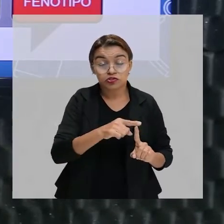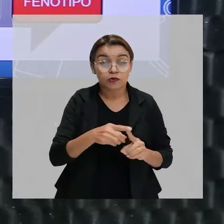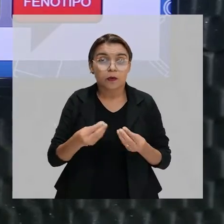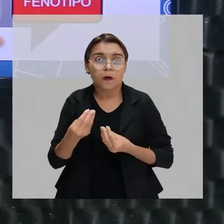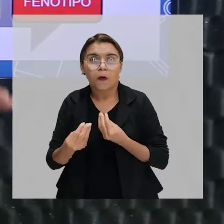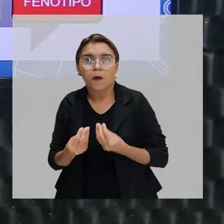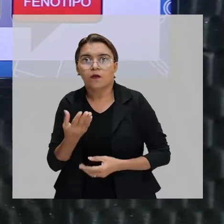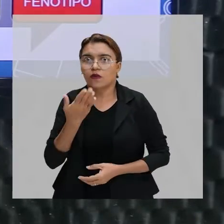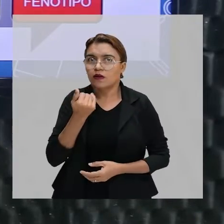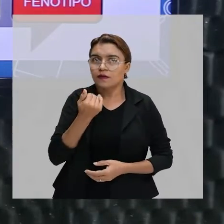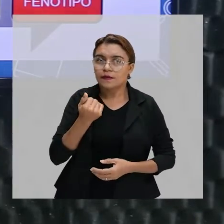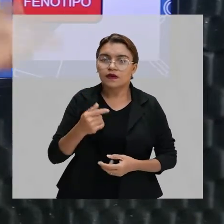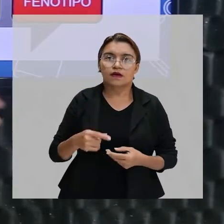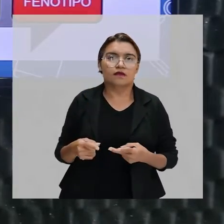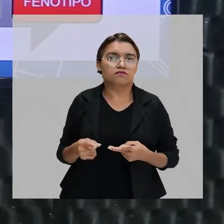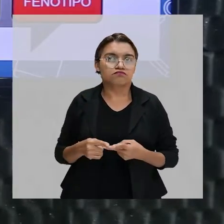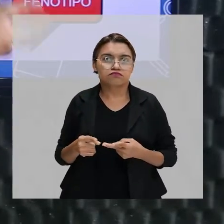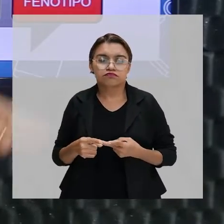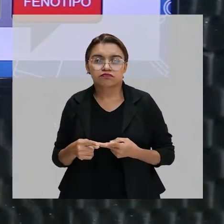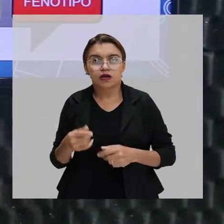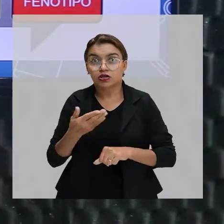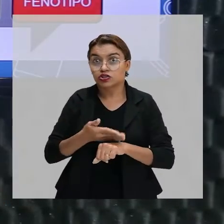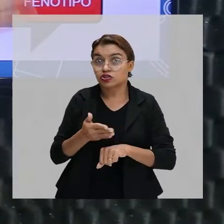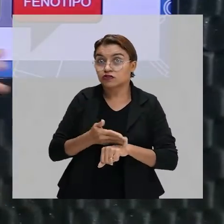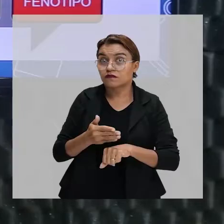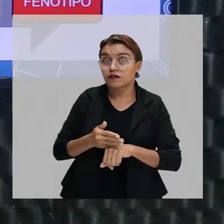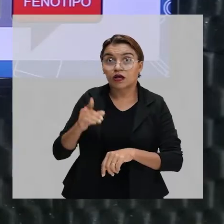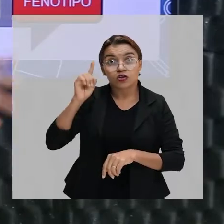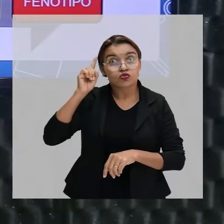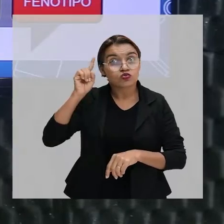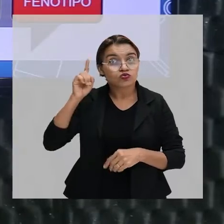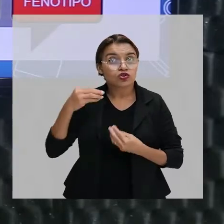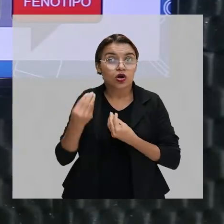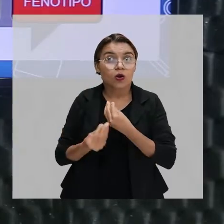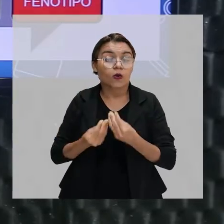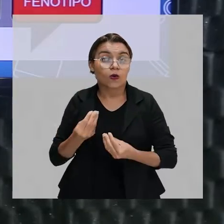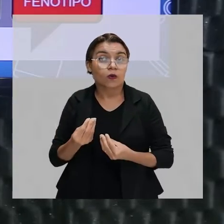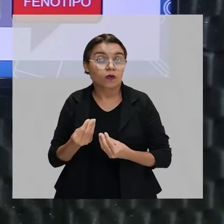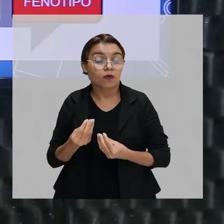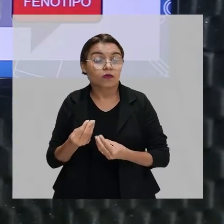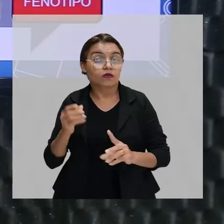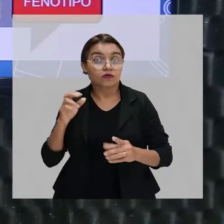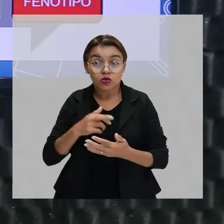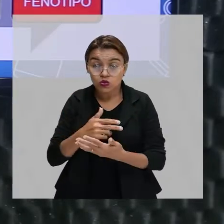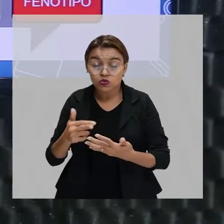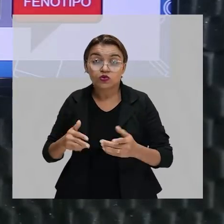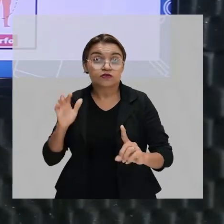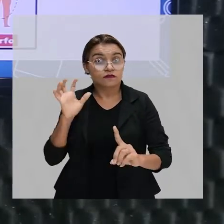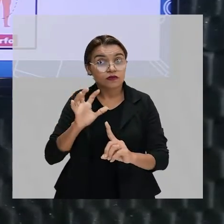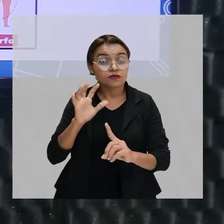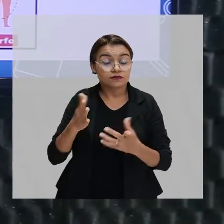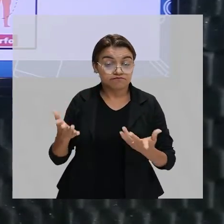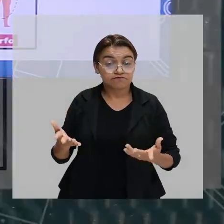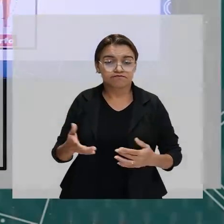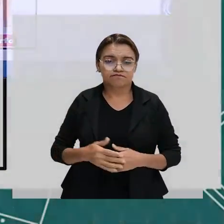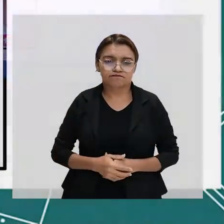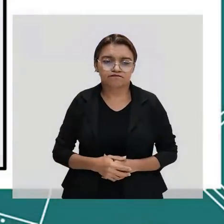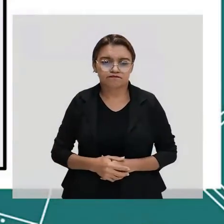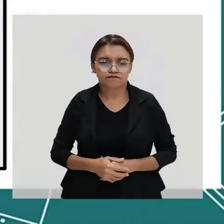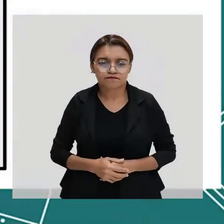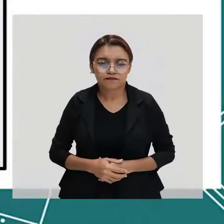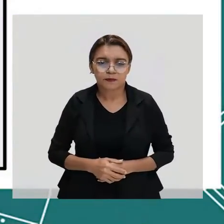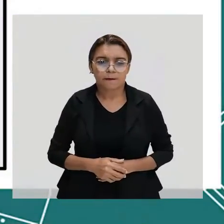alimenta Qual é a atividade laboral dele várias coisas podem influenciar aqui em relação a isso